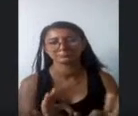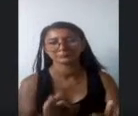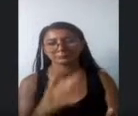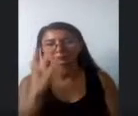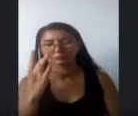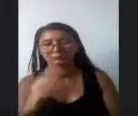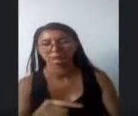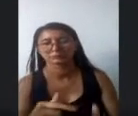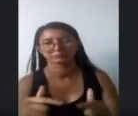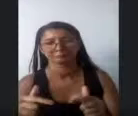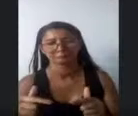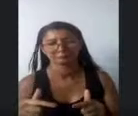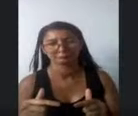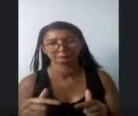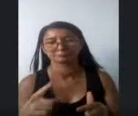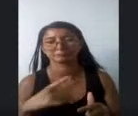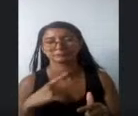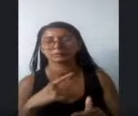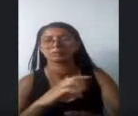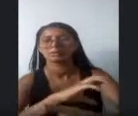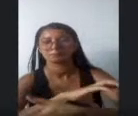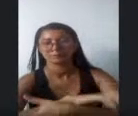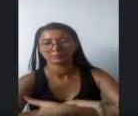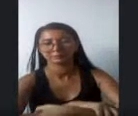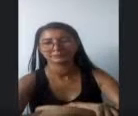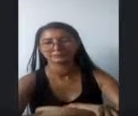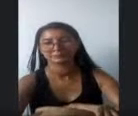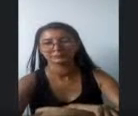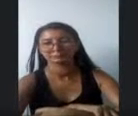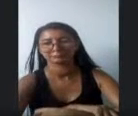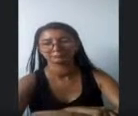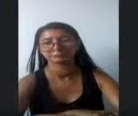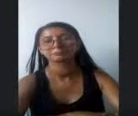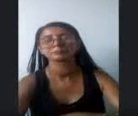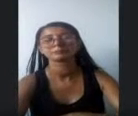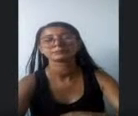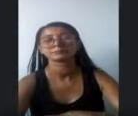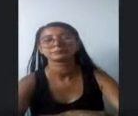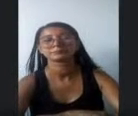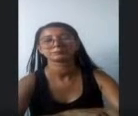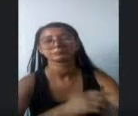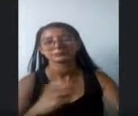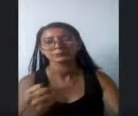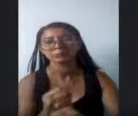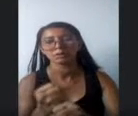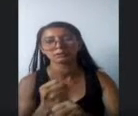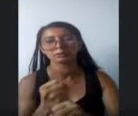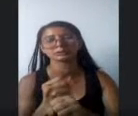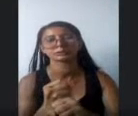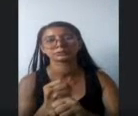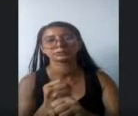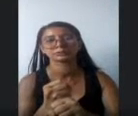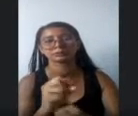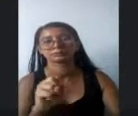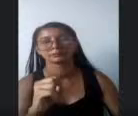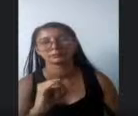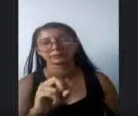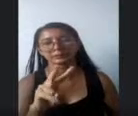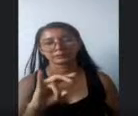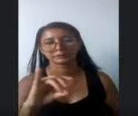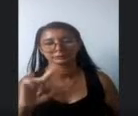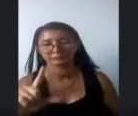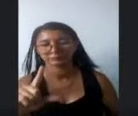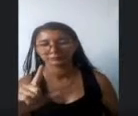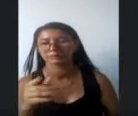com o Sindicato de Trabalhadores da Construção Civil, nós fomos até em loco nas construções, foi